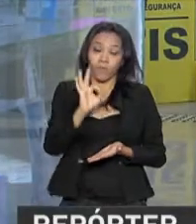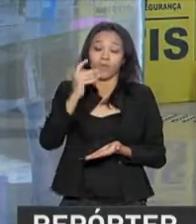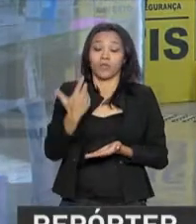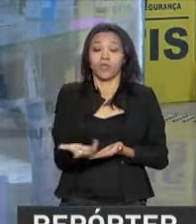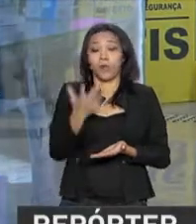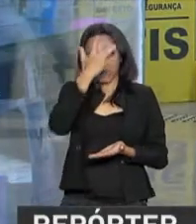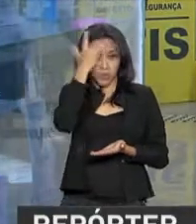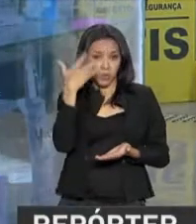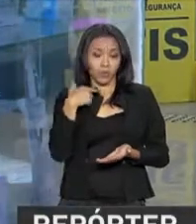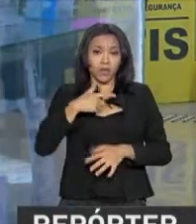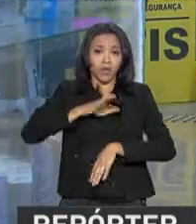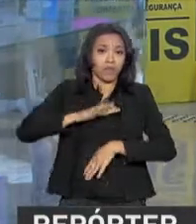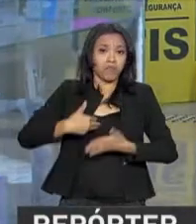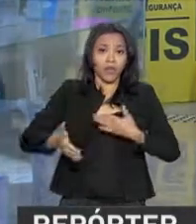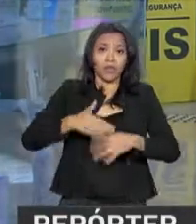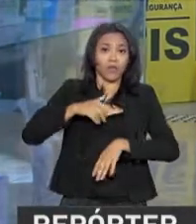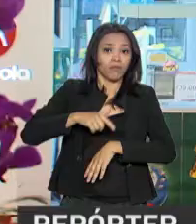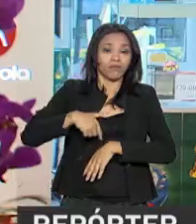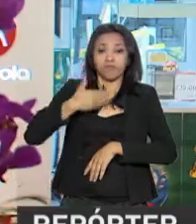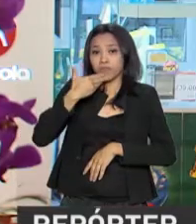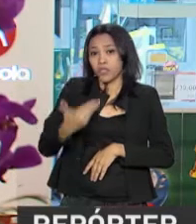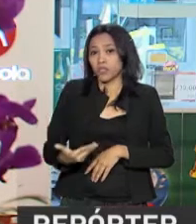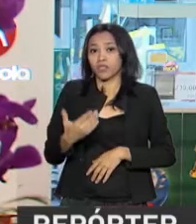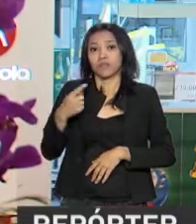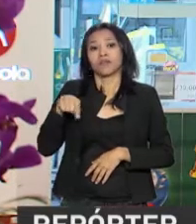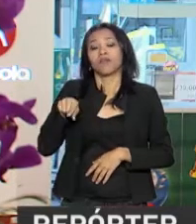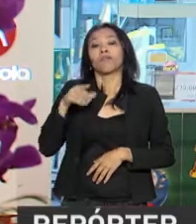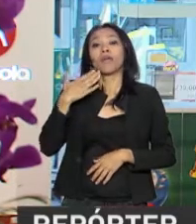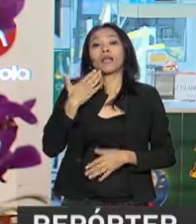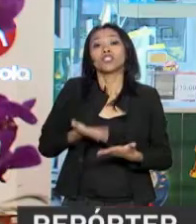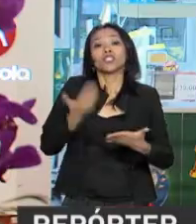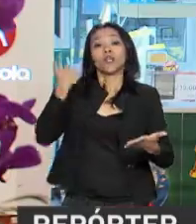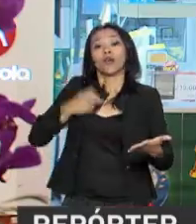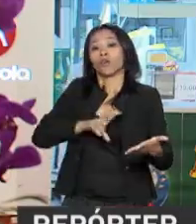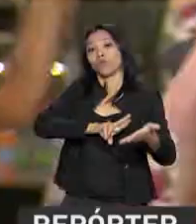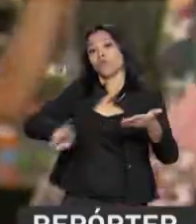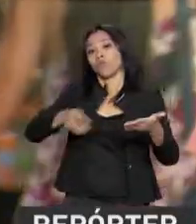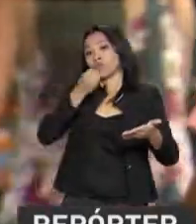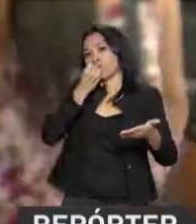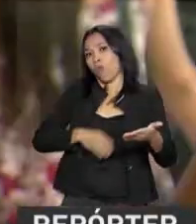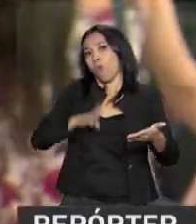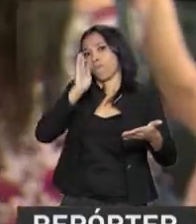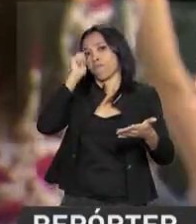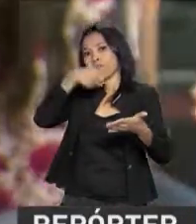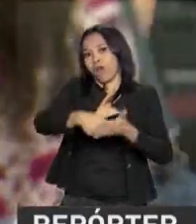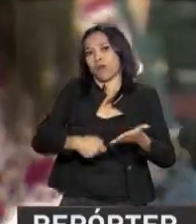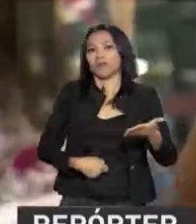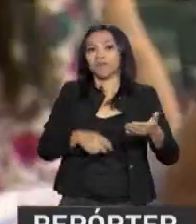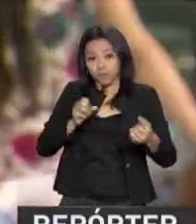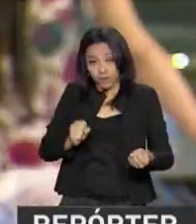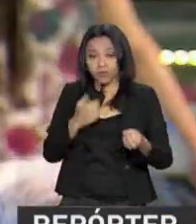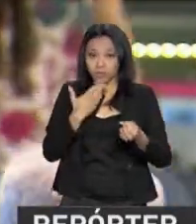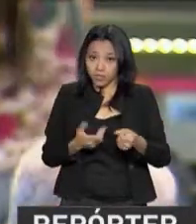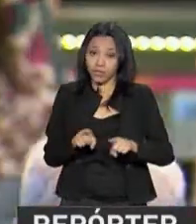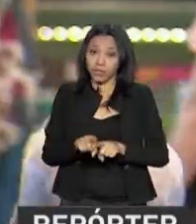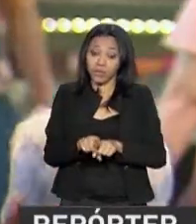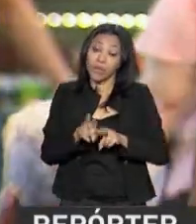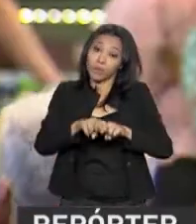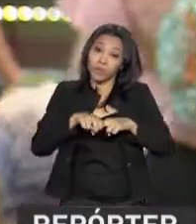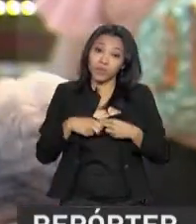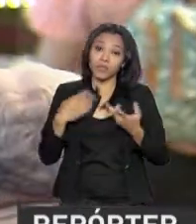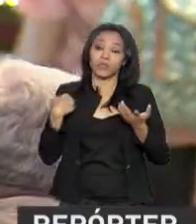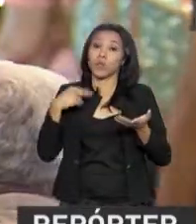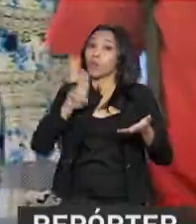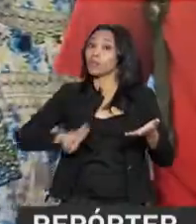possa solicitar a qualquer instituição de crédito para sair da lista de bons pagadores. Com isso, os dados não poderão ser armazenados